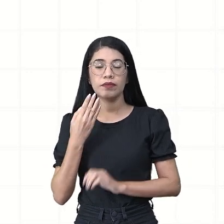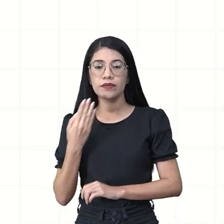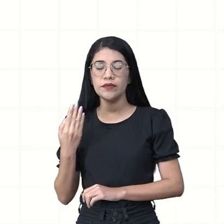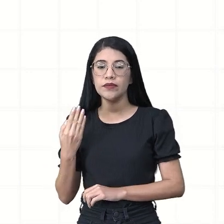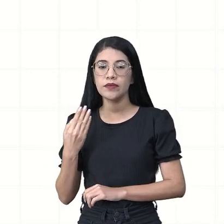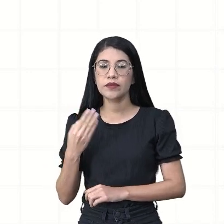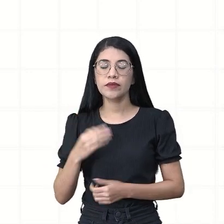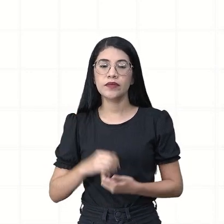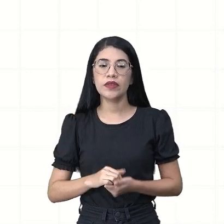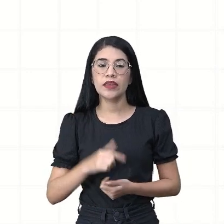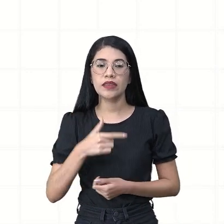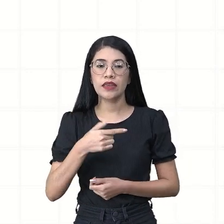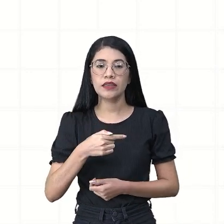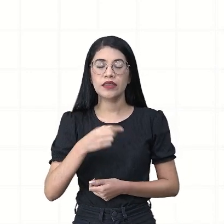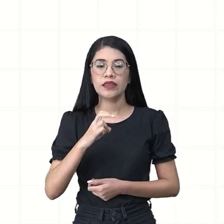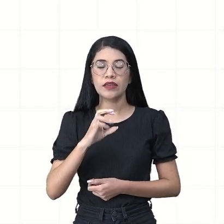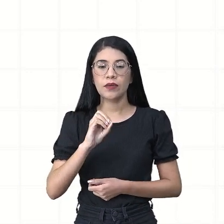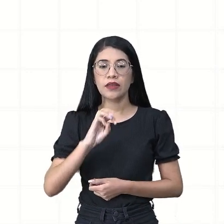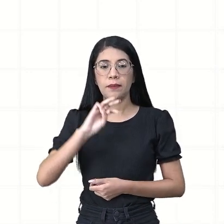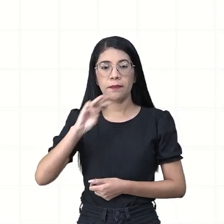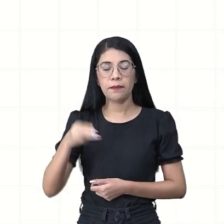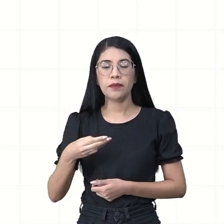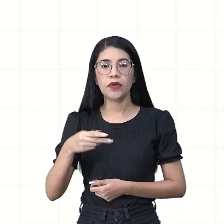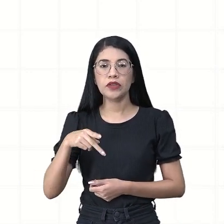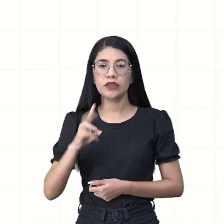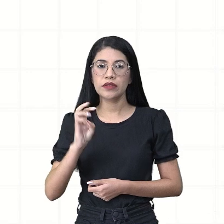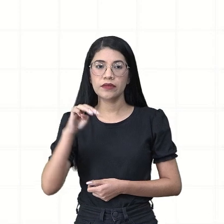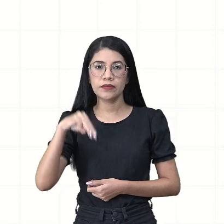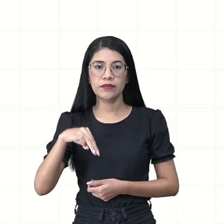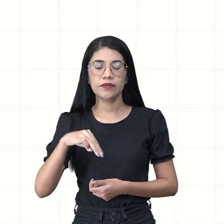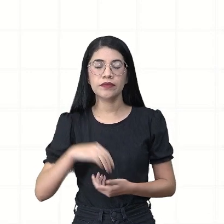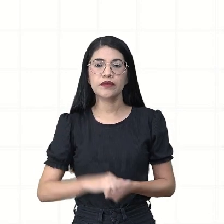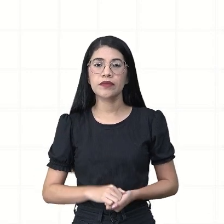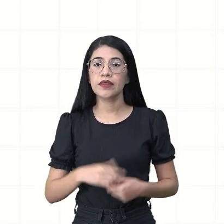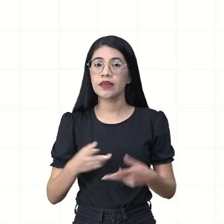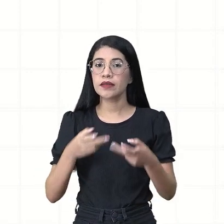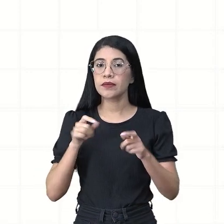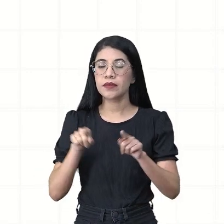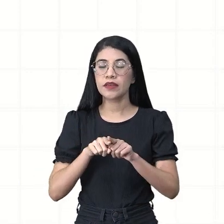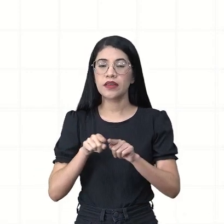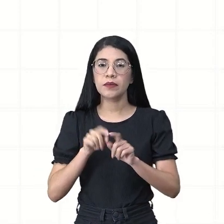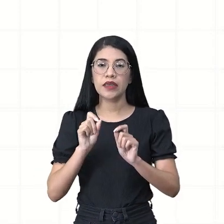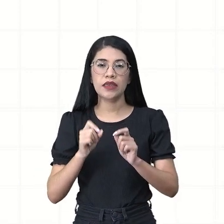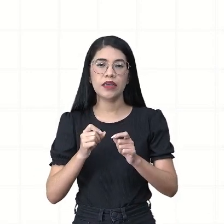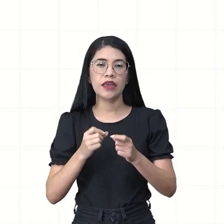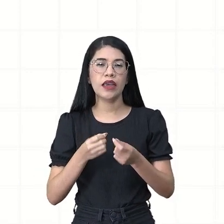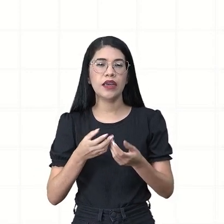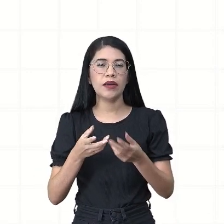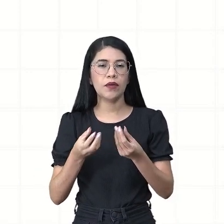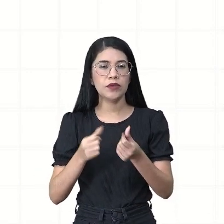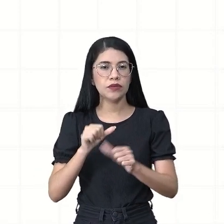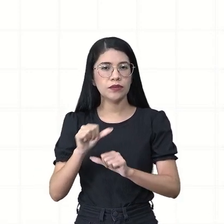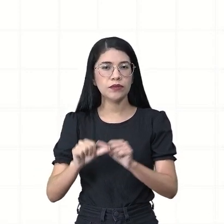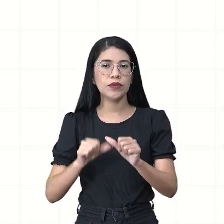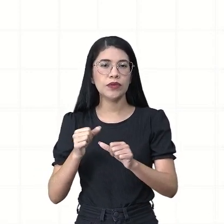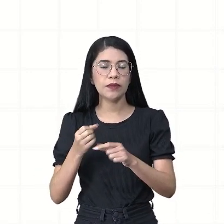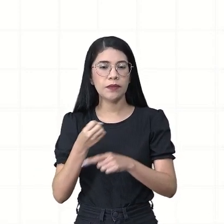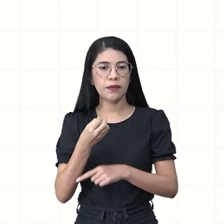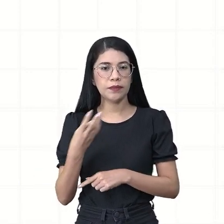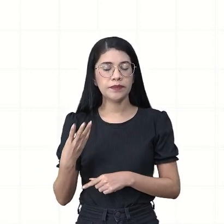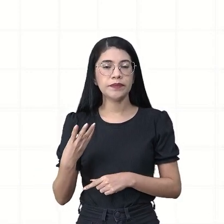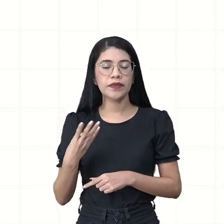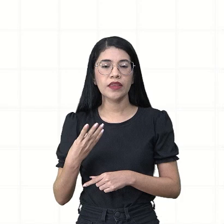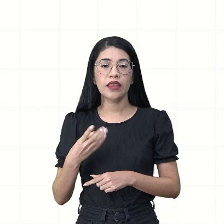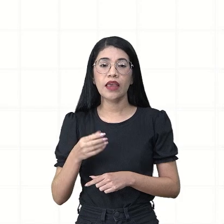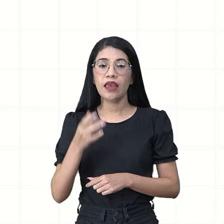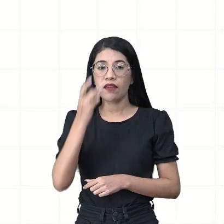750 milhões de quilômetros. Então, vejam também que quando a gente escreve assim, ó, em notação científica, é